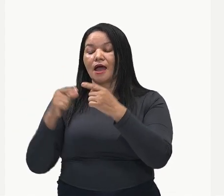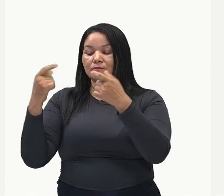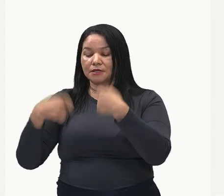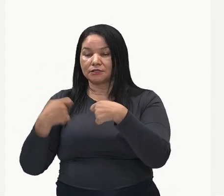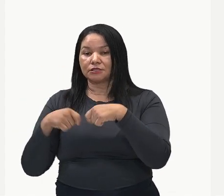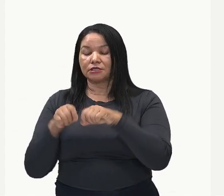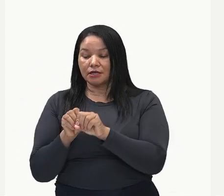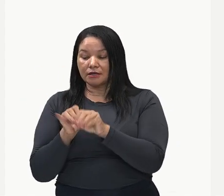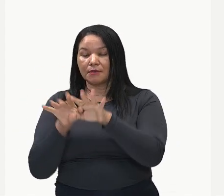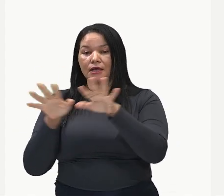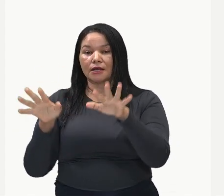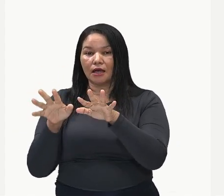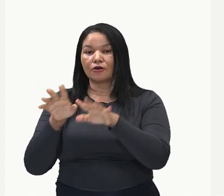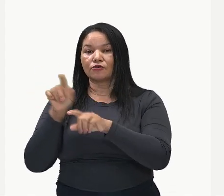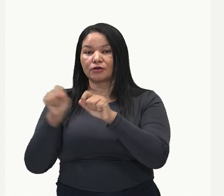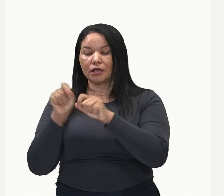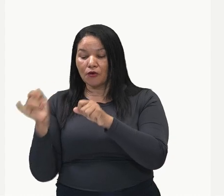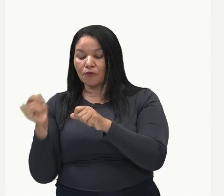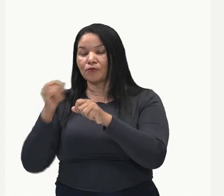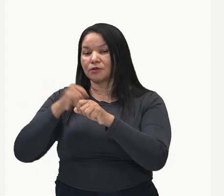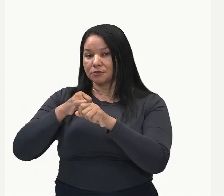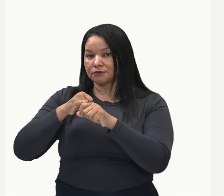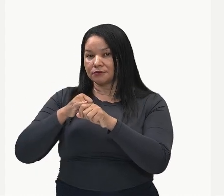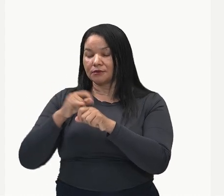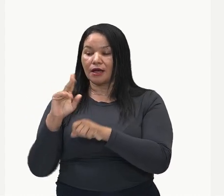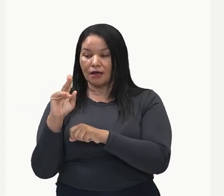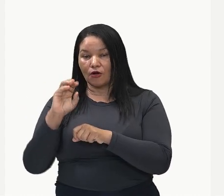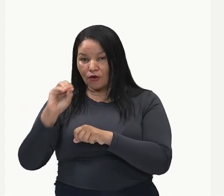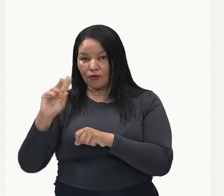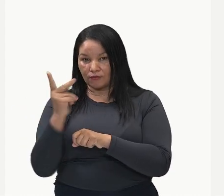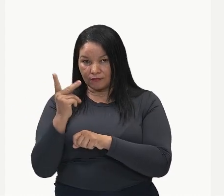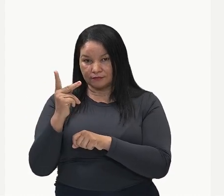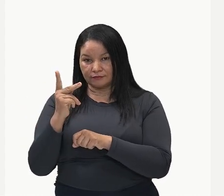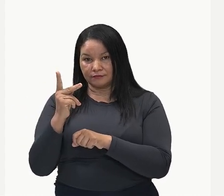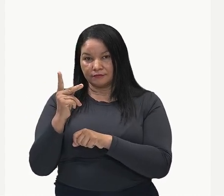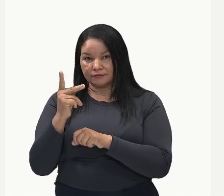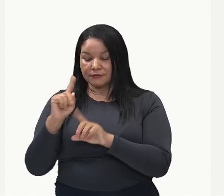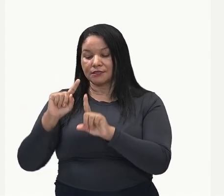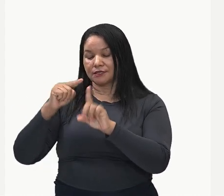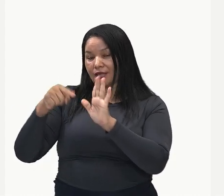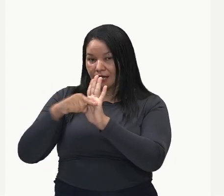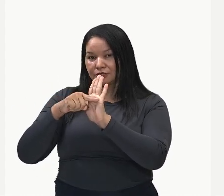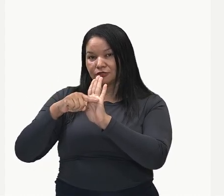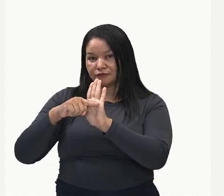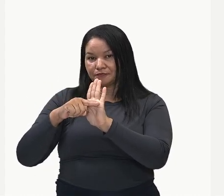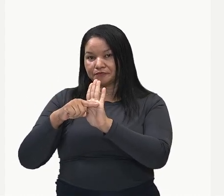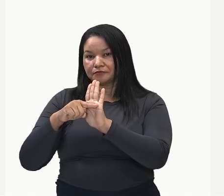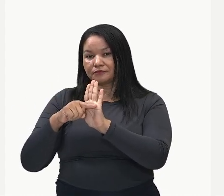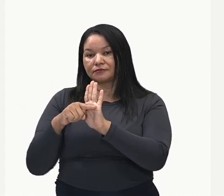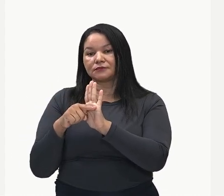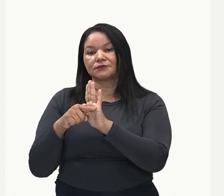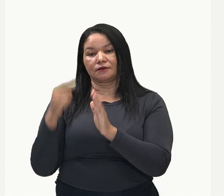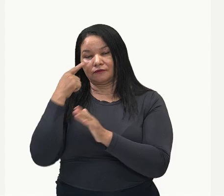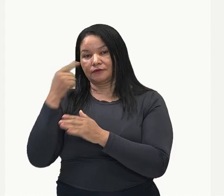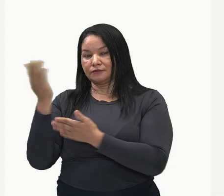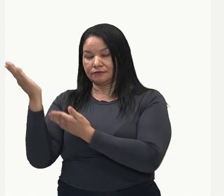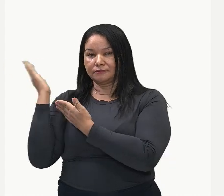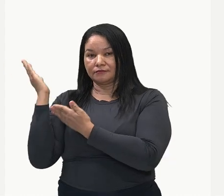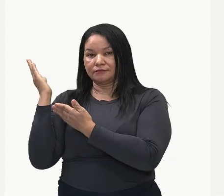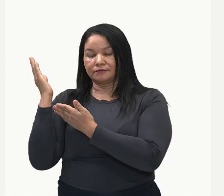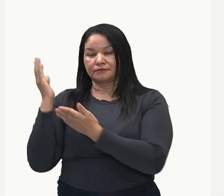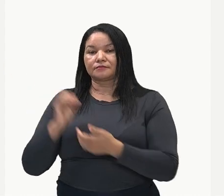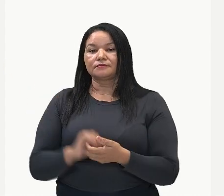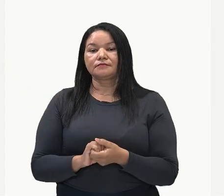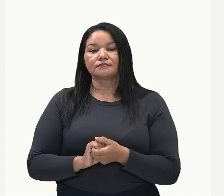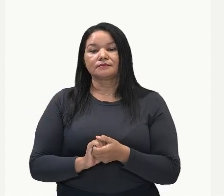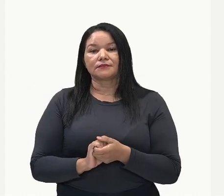que liberar um íon, uma hidroxila, carregada negativamente. Destacado aqui, né, OH-.